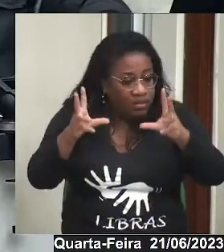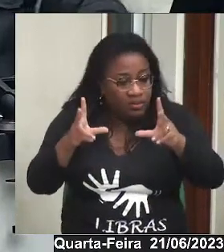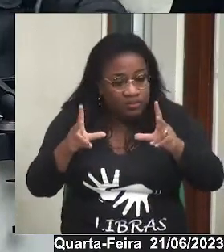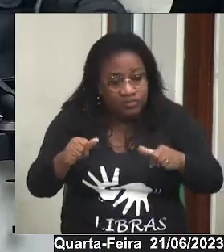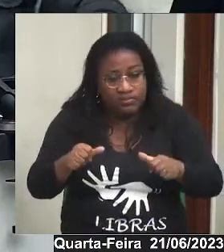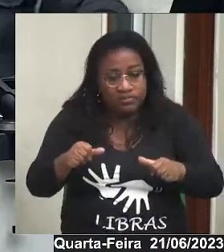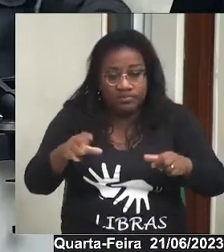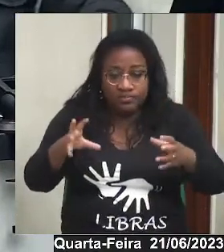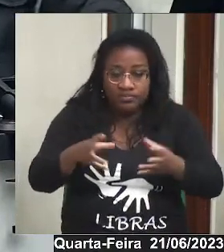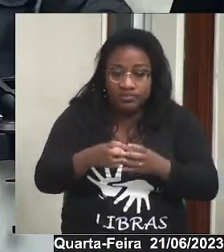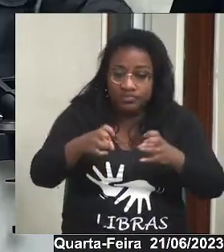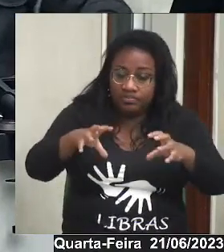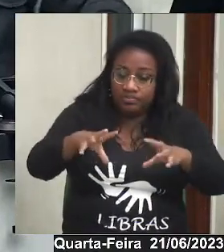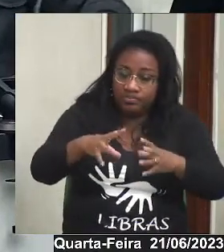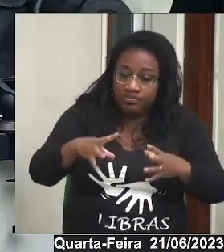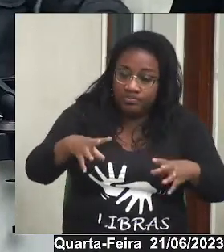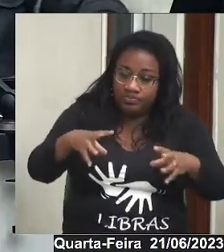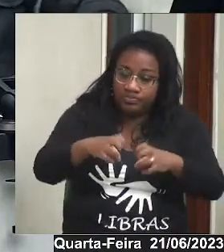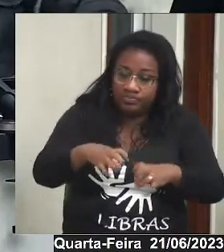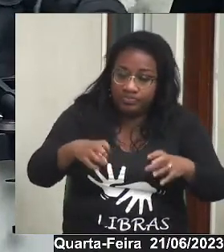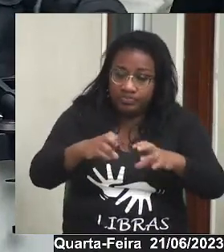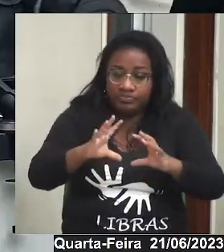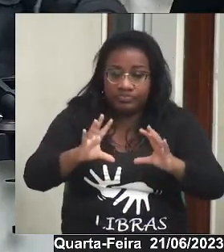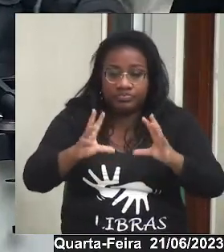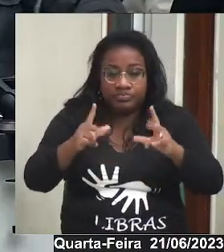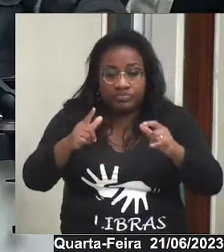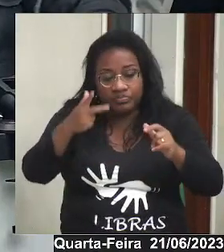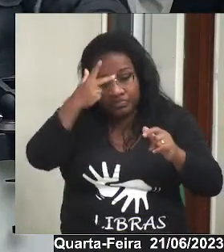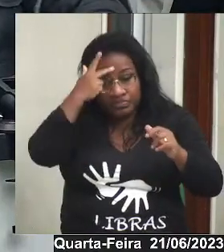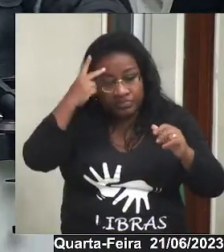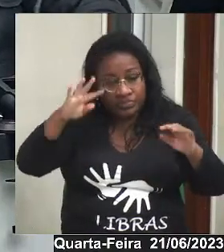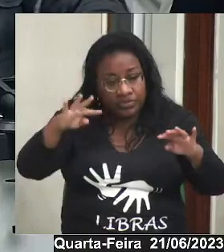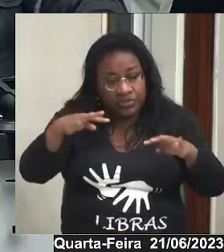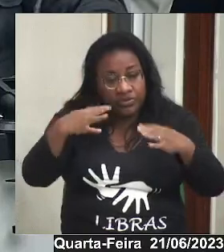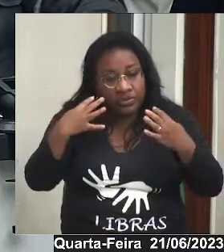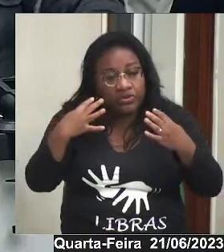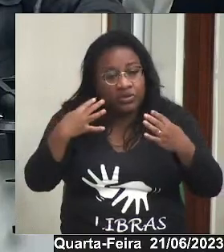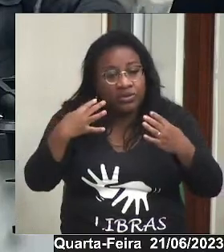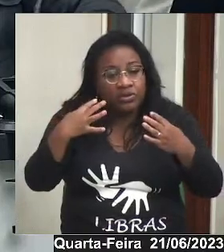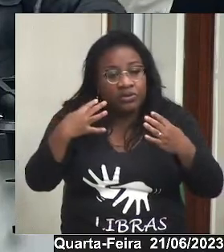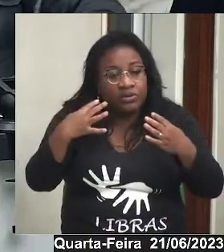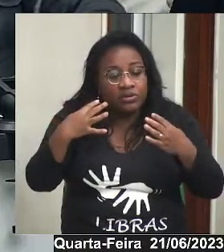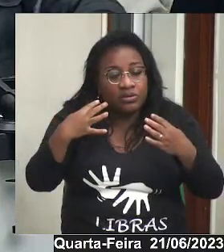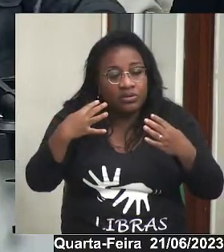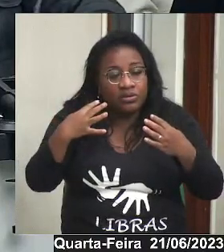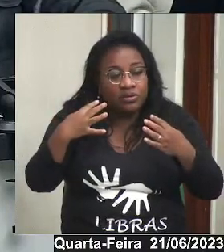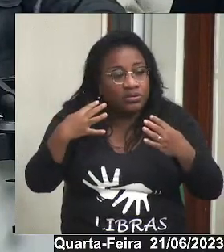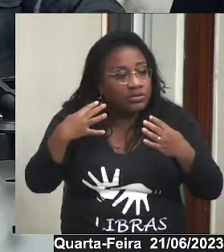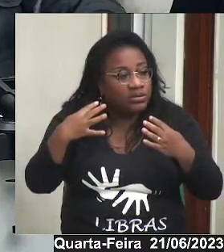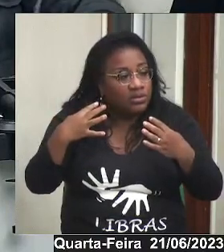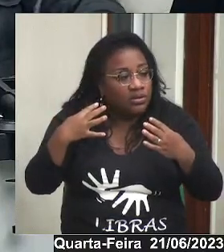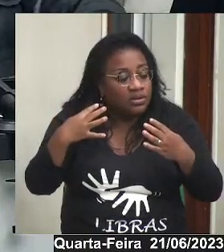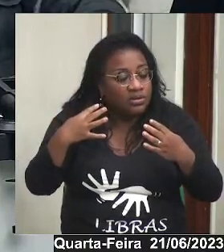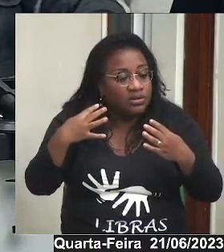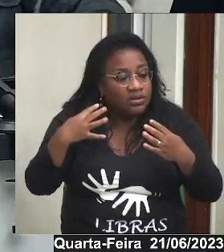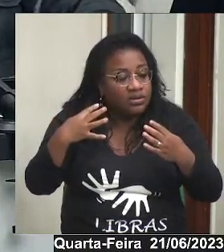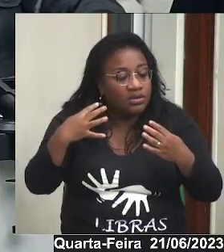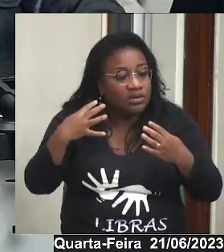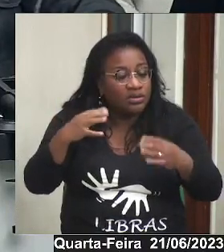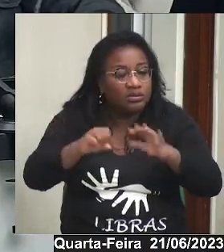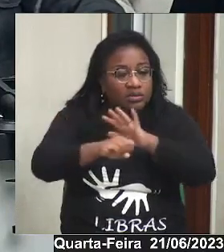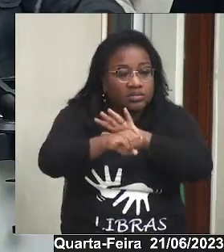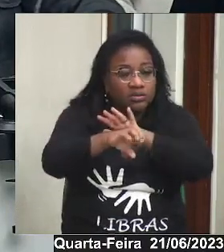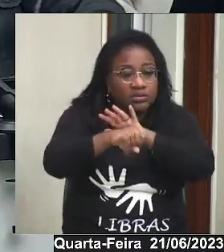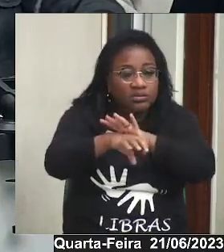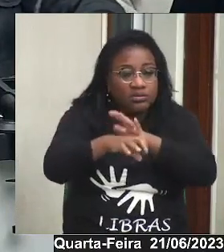artesões e também os astronautas que nos assistem, né? Então, eu quero saber o senhor, eu tenho uma indicação minha que passou aí na comissão da